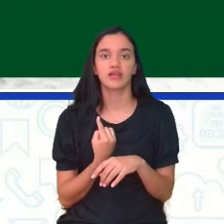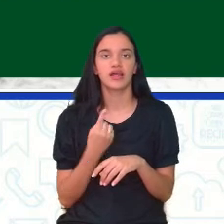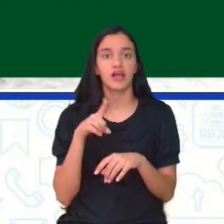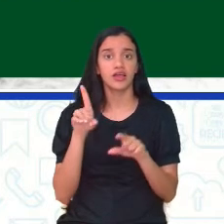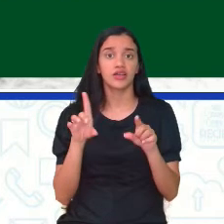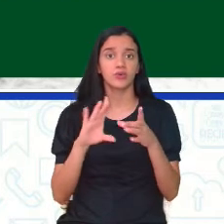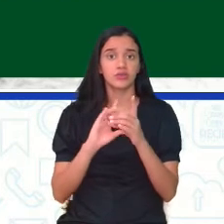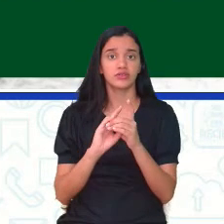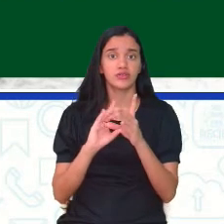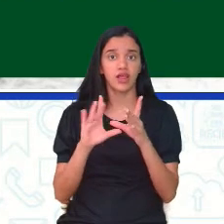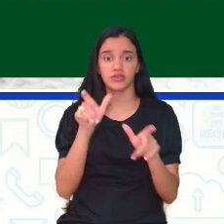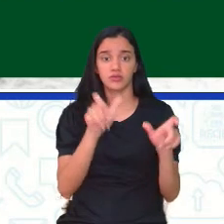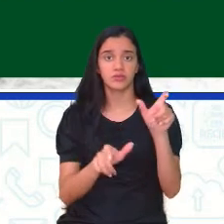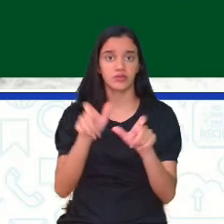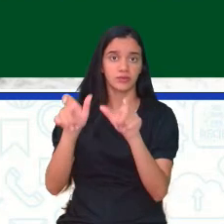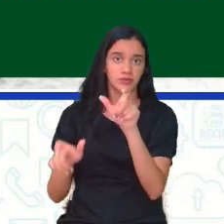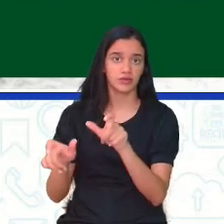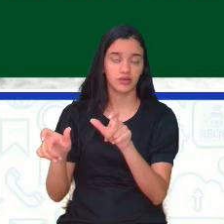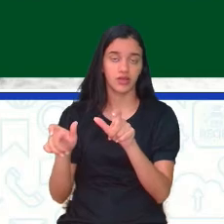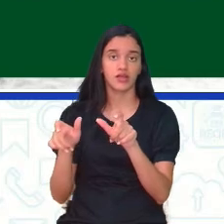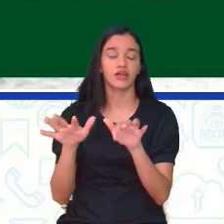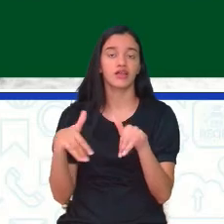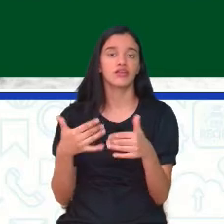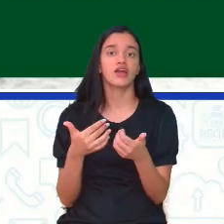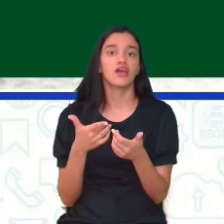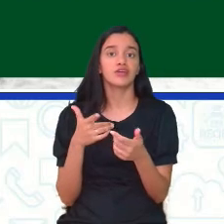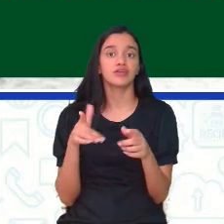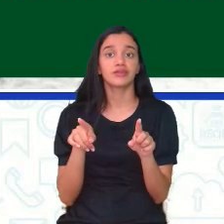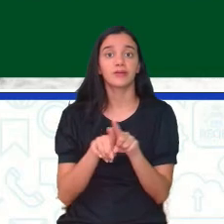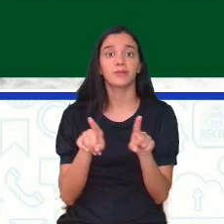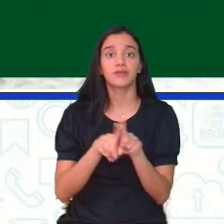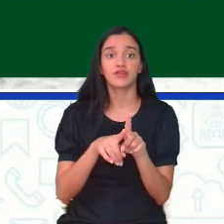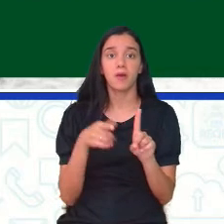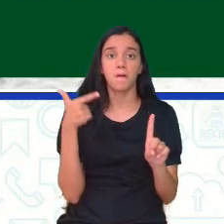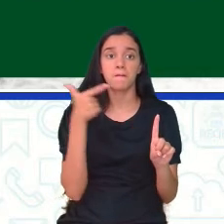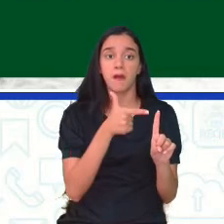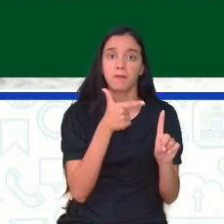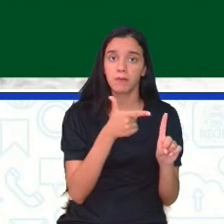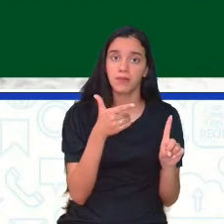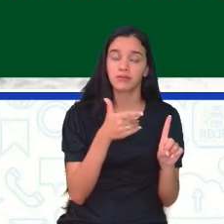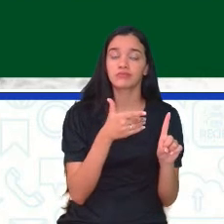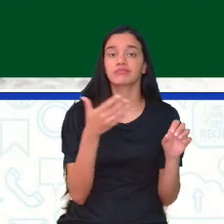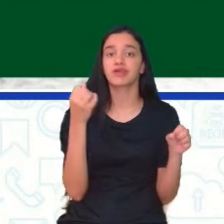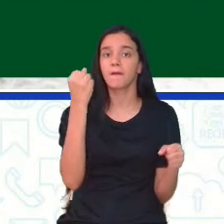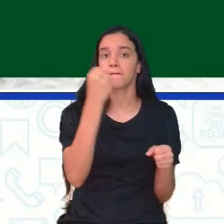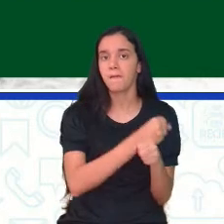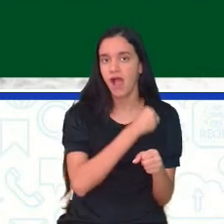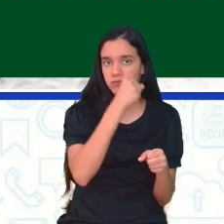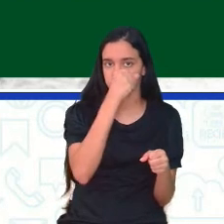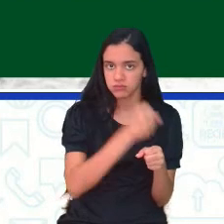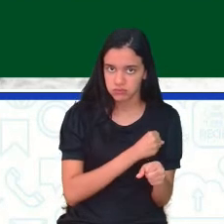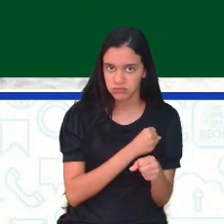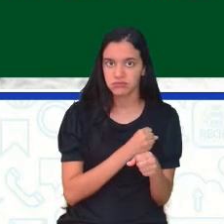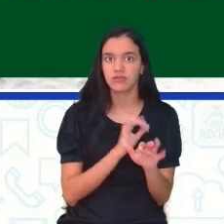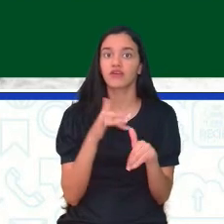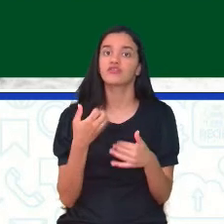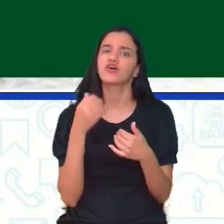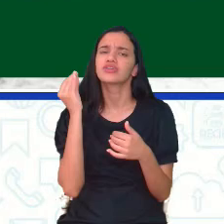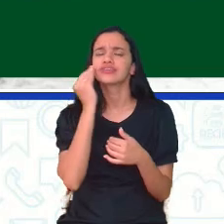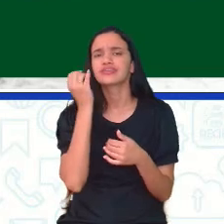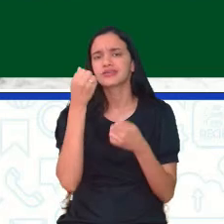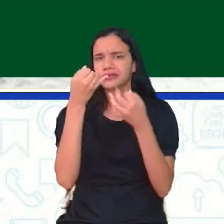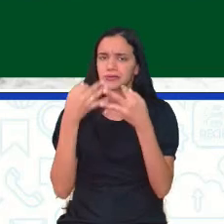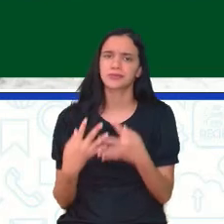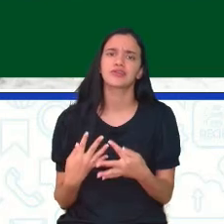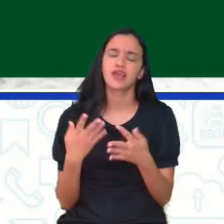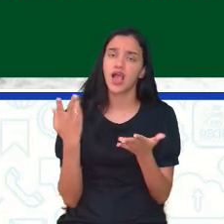os democratas e os comunistas deviam ser perseguidos e eliminados. Então, deixa eu tentar explicar isso aqui. O que é